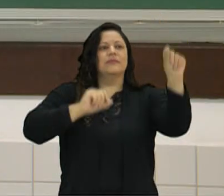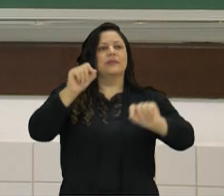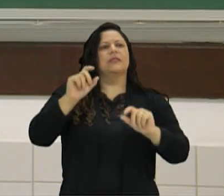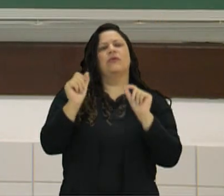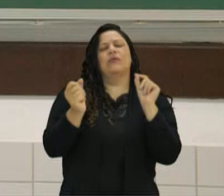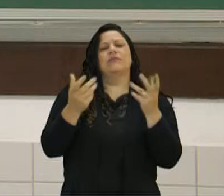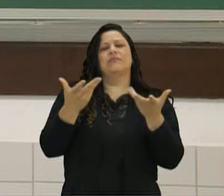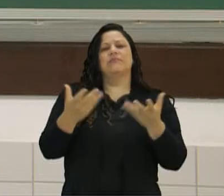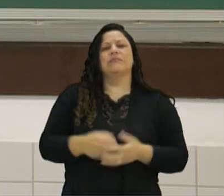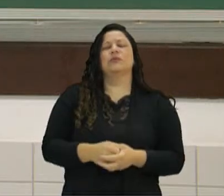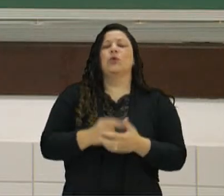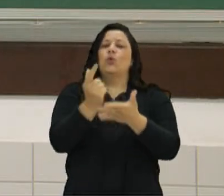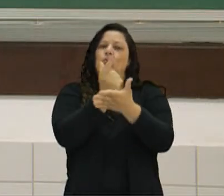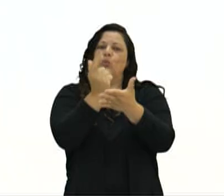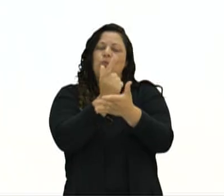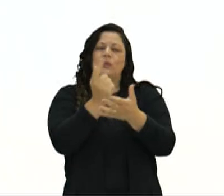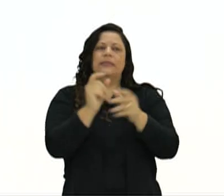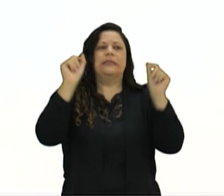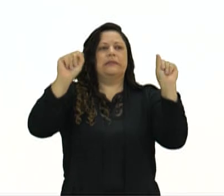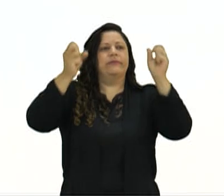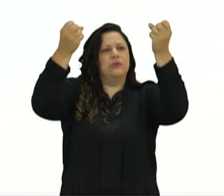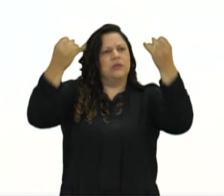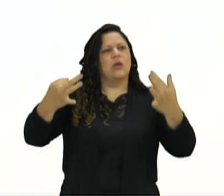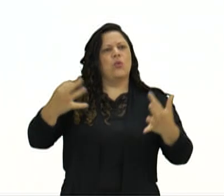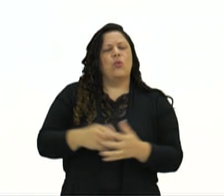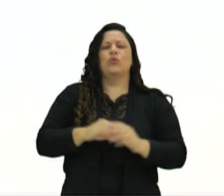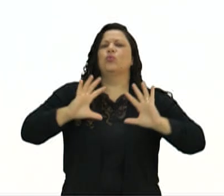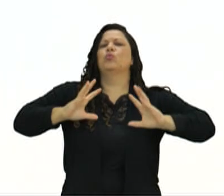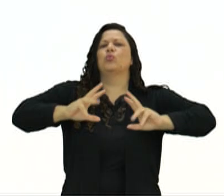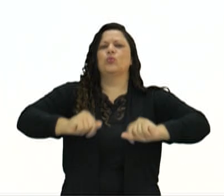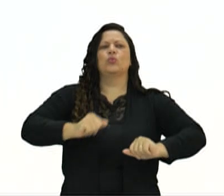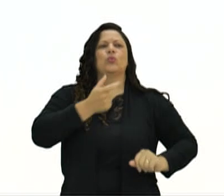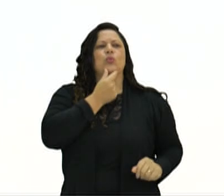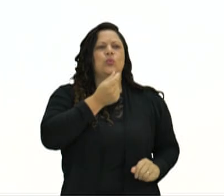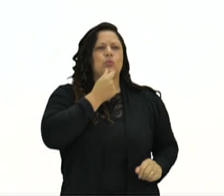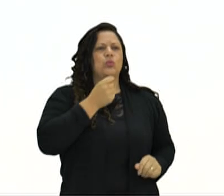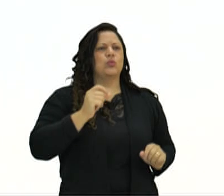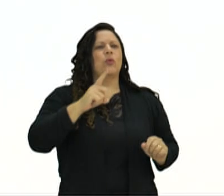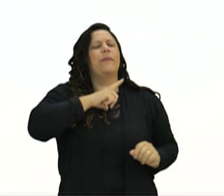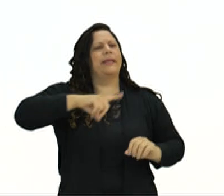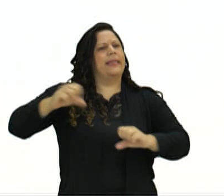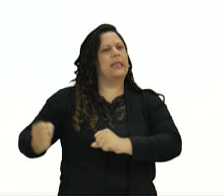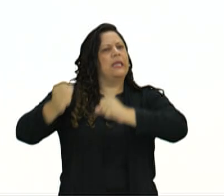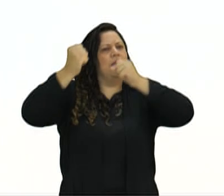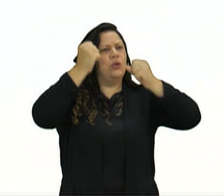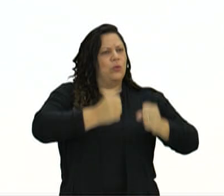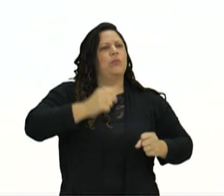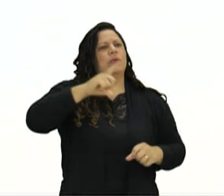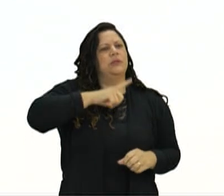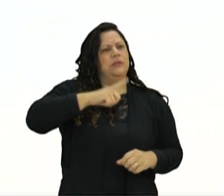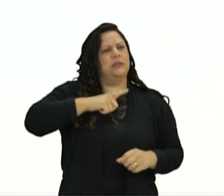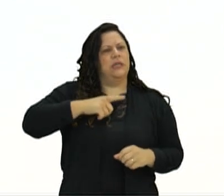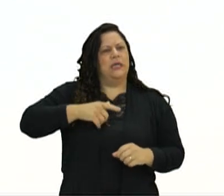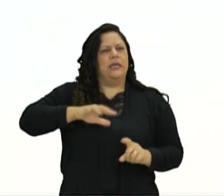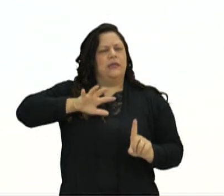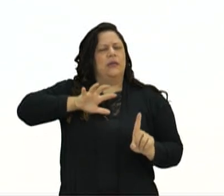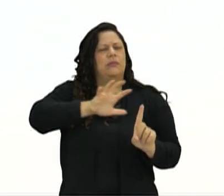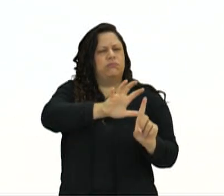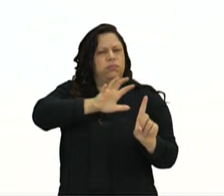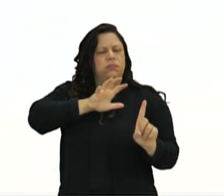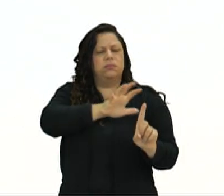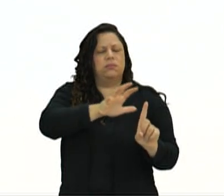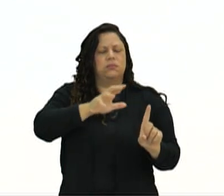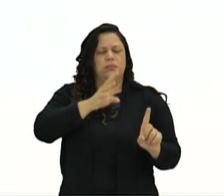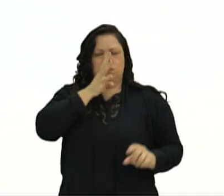de Montesquieu. De acordo com Montesquieu, todo homem que tem o poder é tentado a abusar